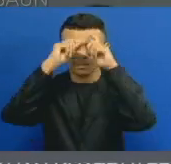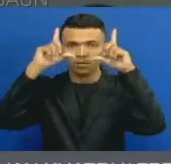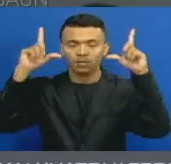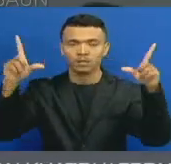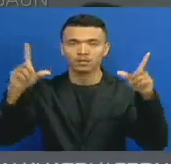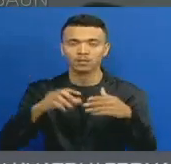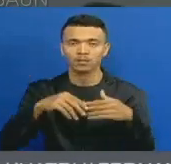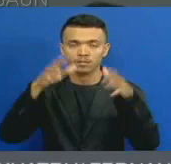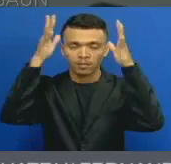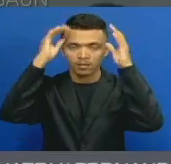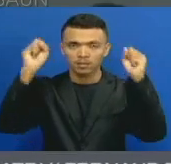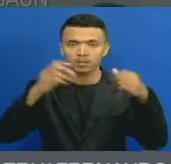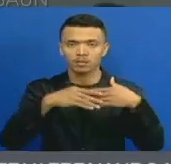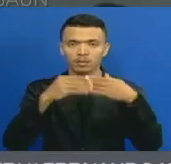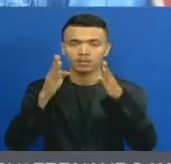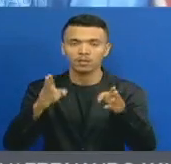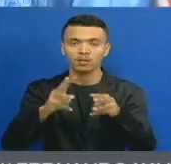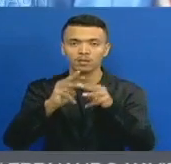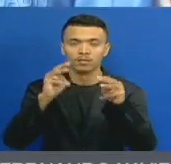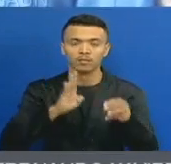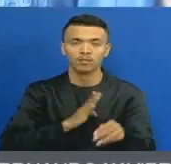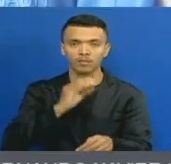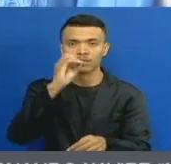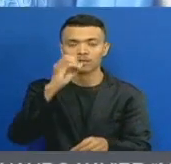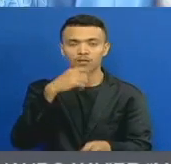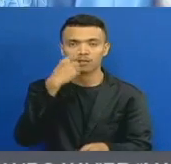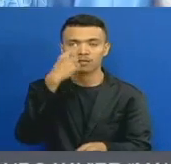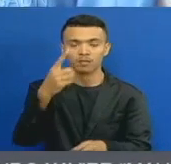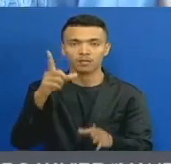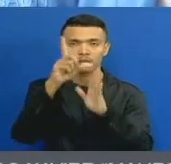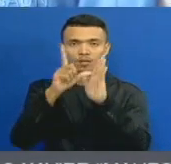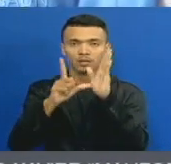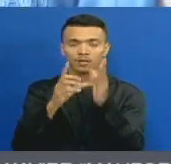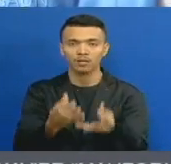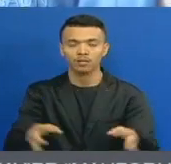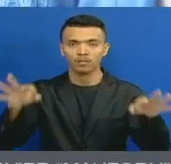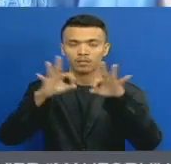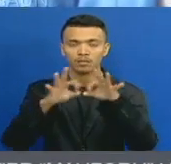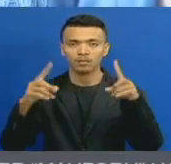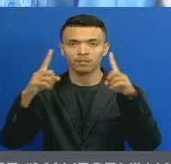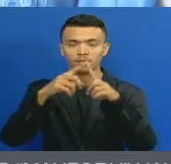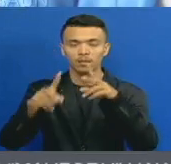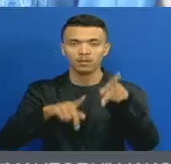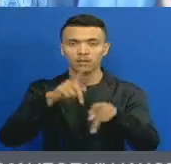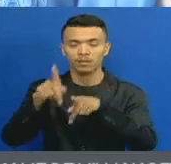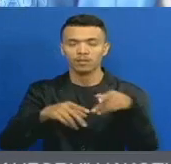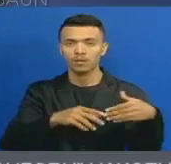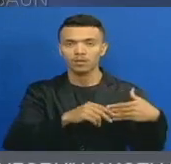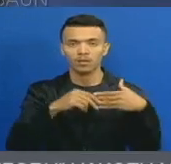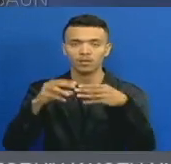Presidente da Autoridade do Município, Bobonaro, Ernesto de Oliveira Barreto, confirma. Lei importante para cidadão Roto, no autoridade do